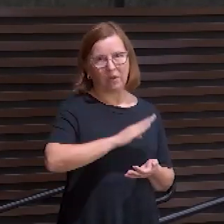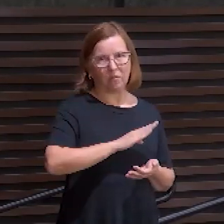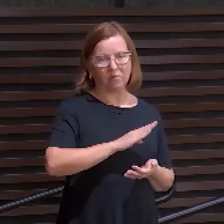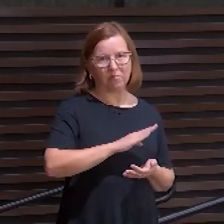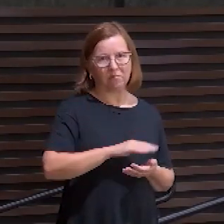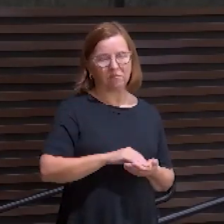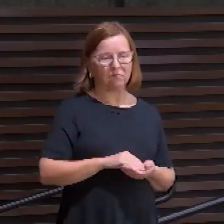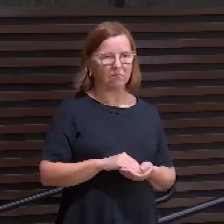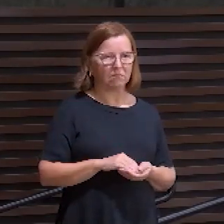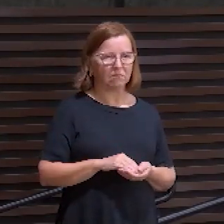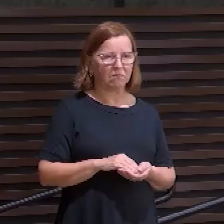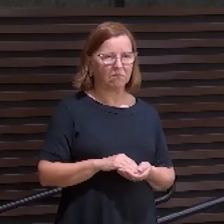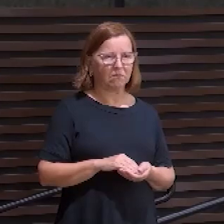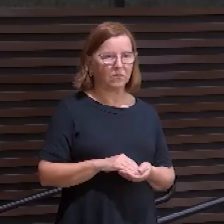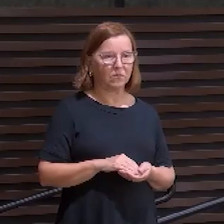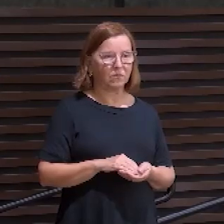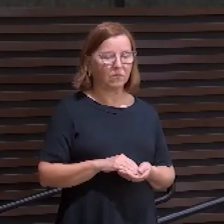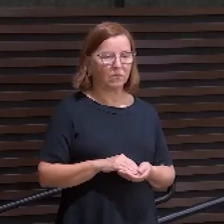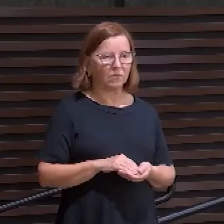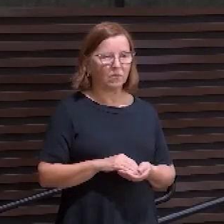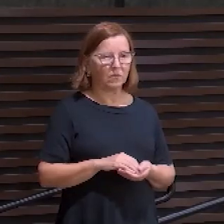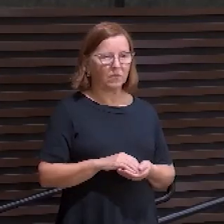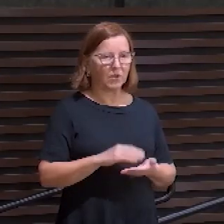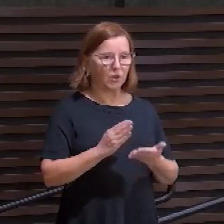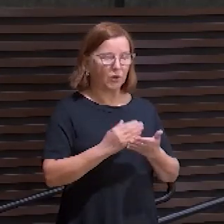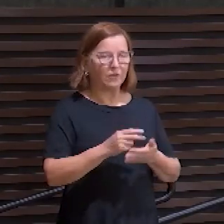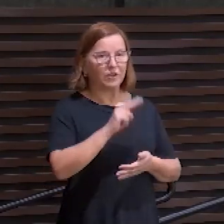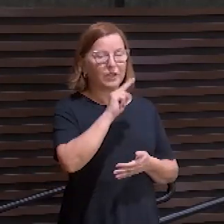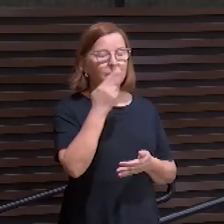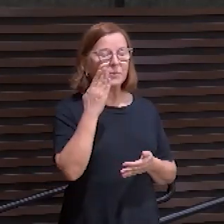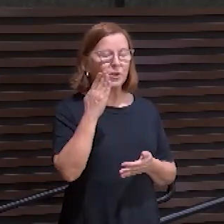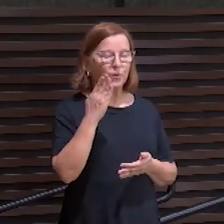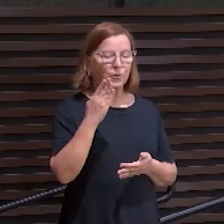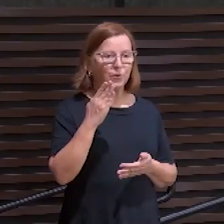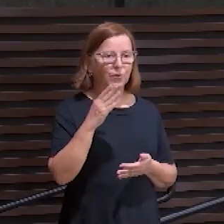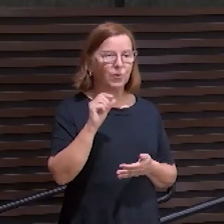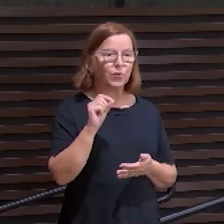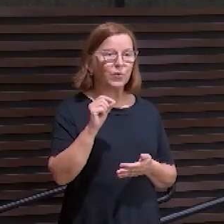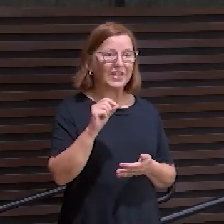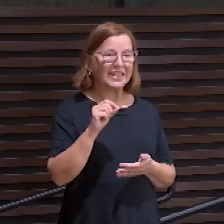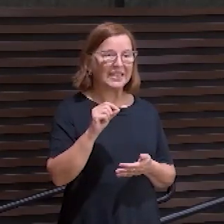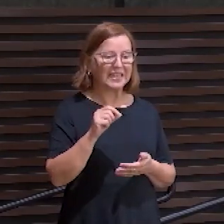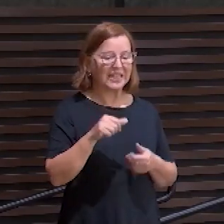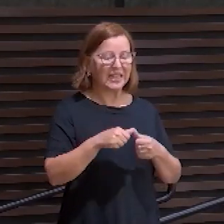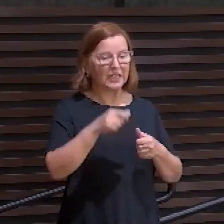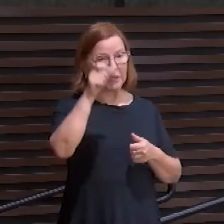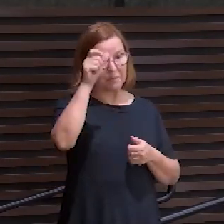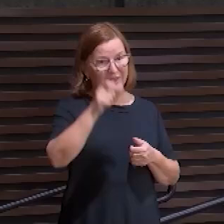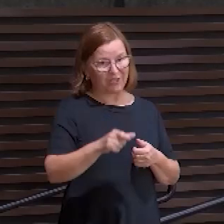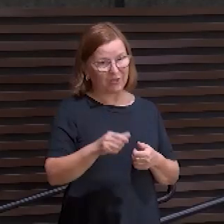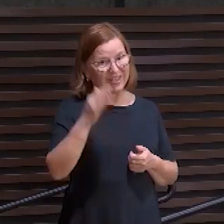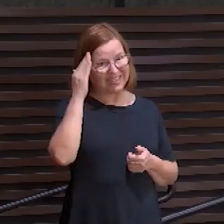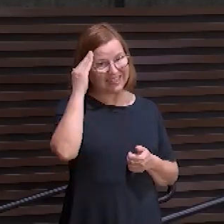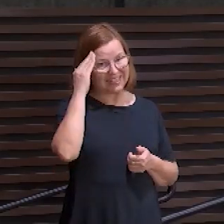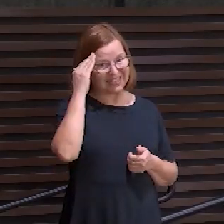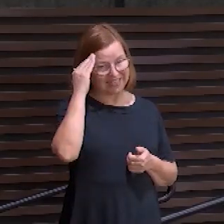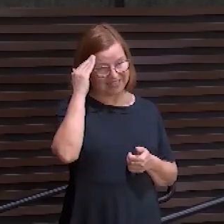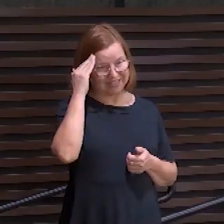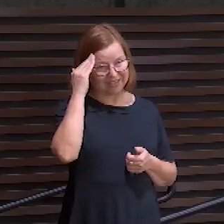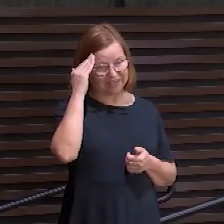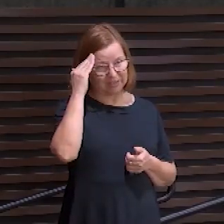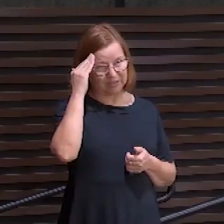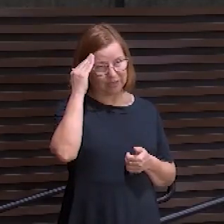O que essa pessoa sabe discernir, não somente o bem, mas também o mal? Então,